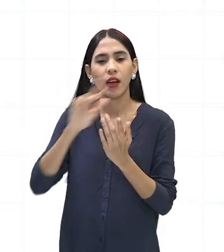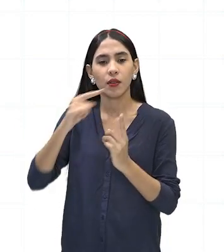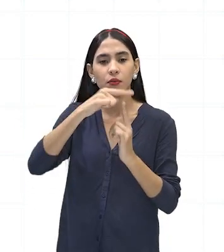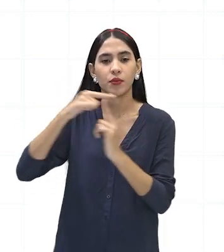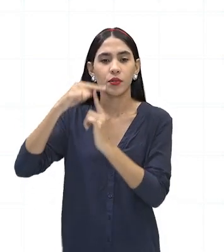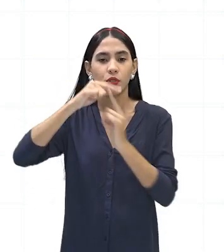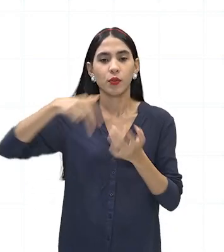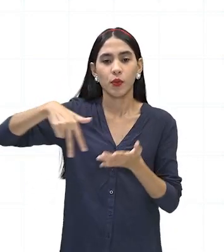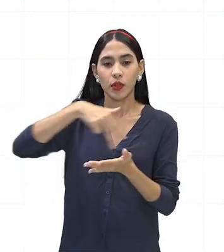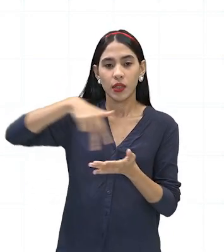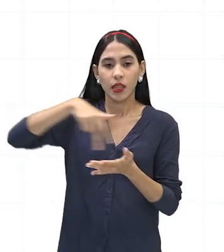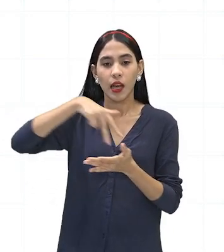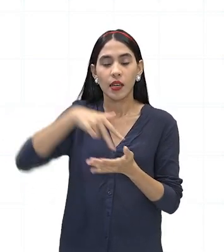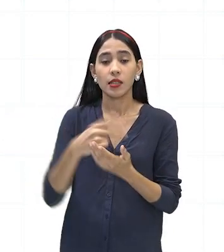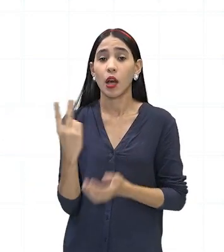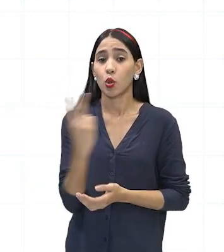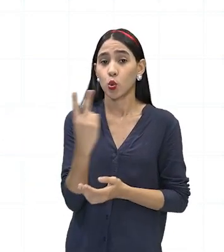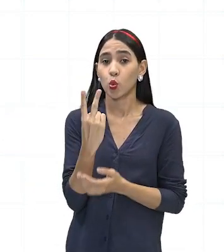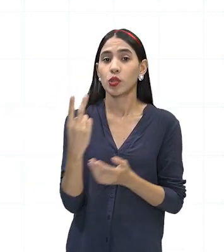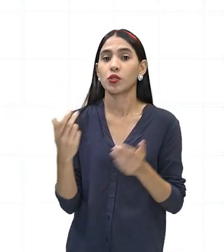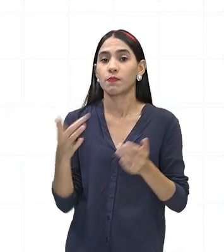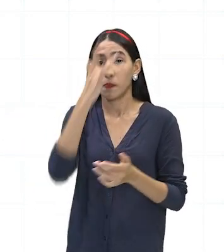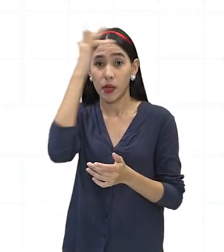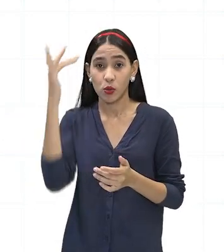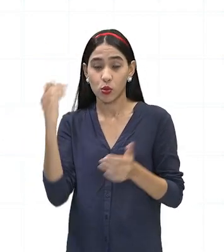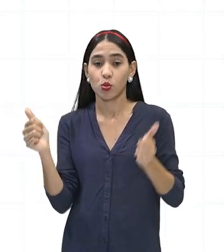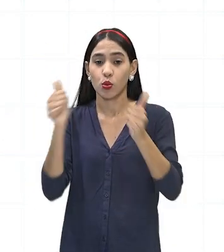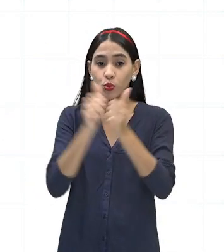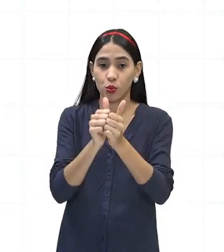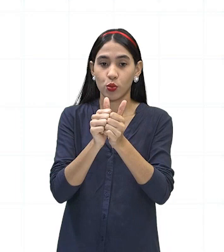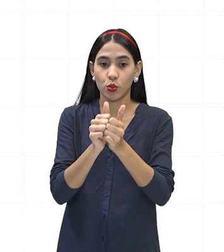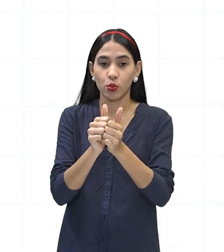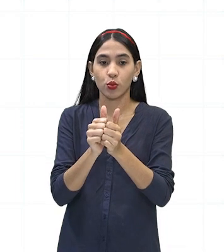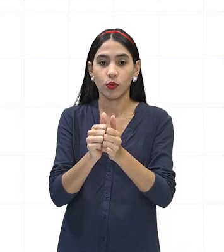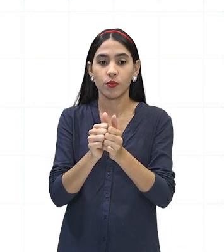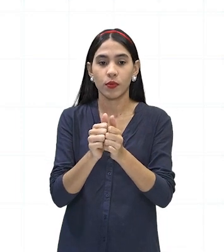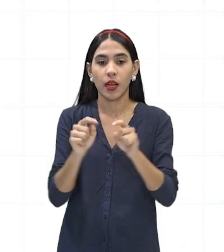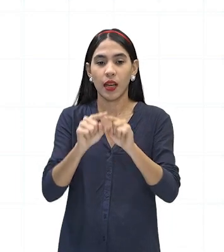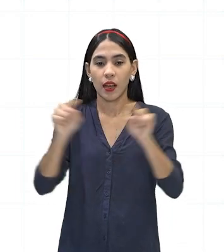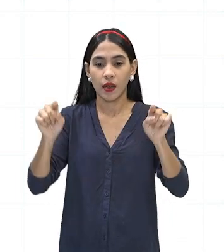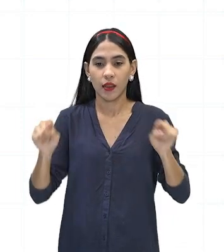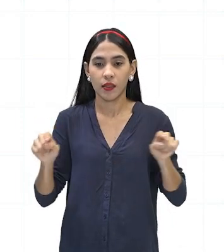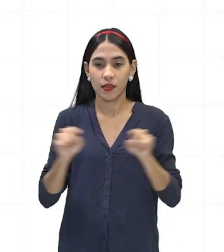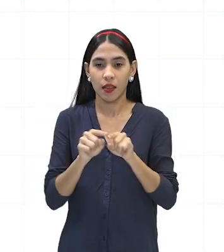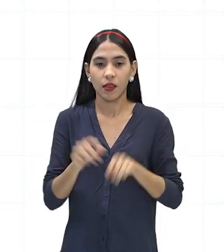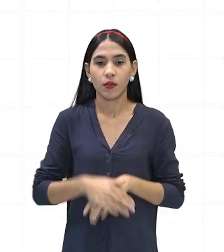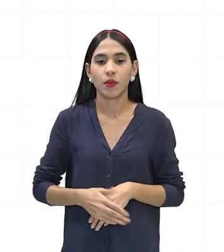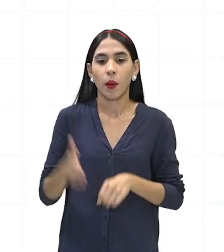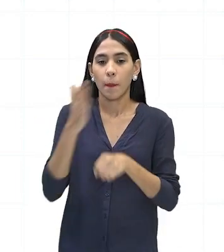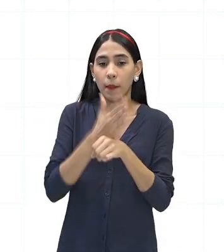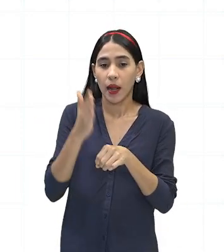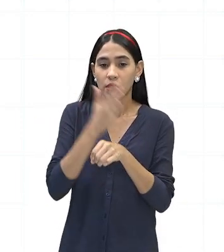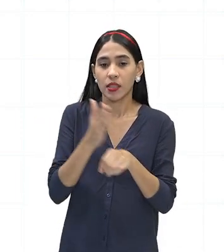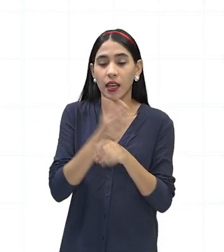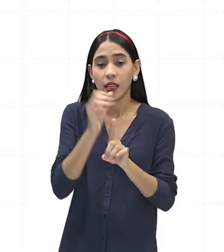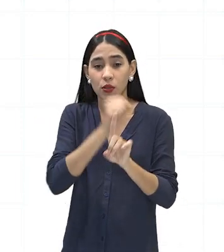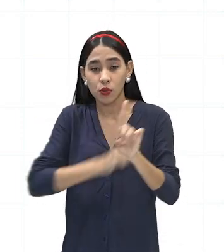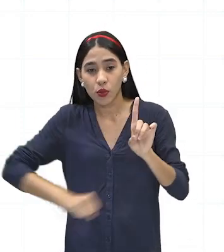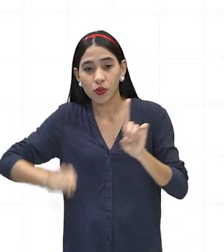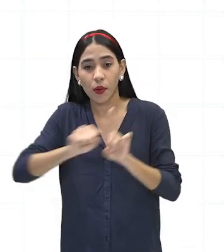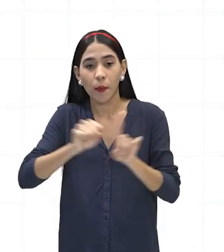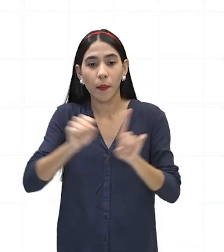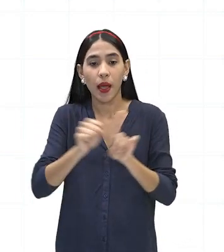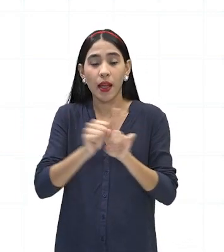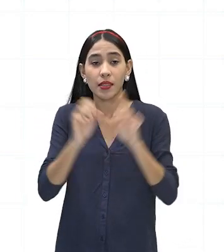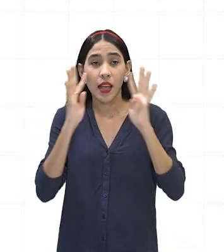danças executadas por um par de dançarinos em salões. São praticadas socialmente como forma